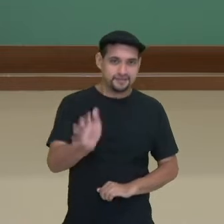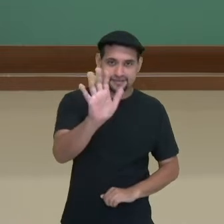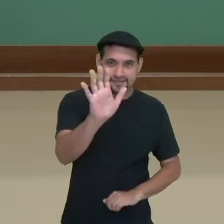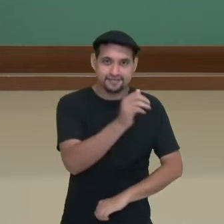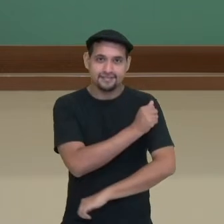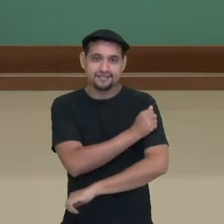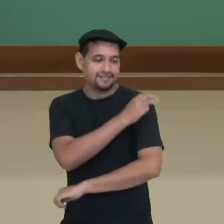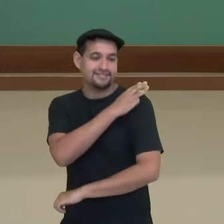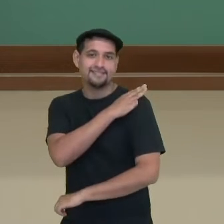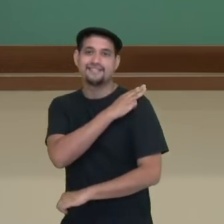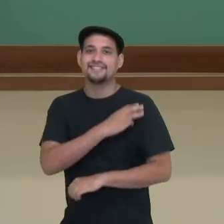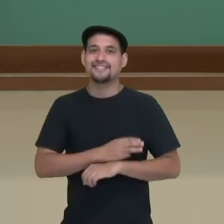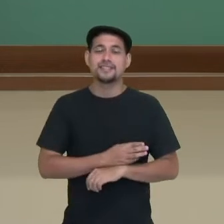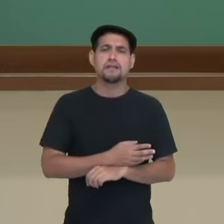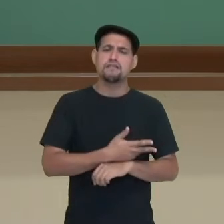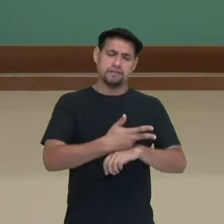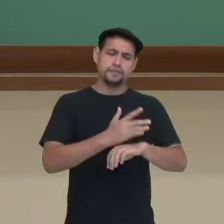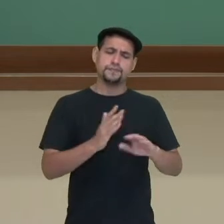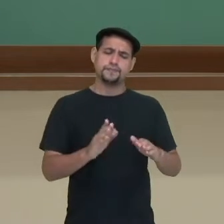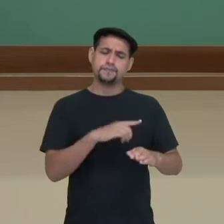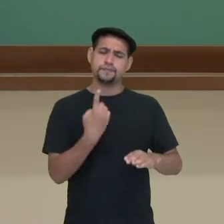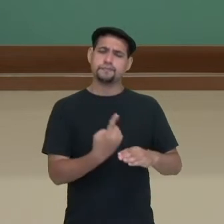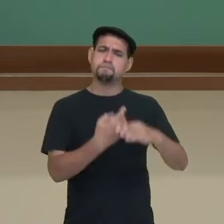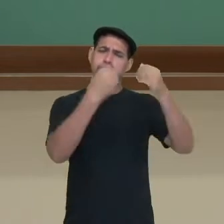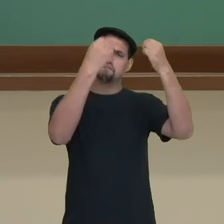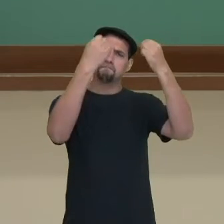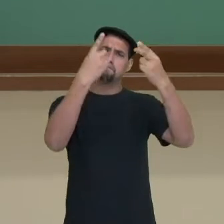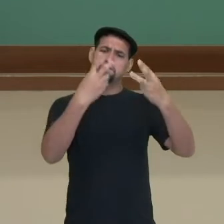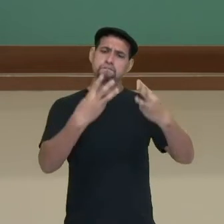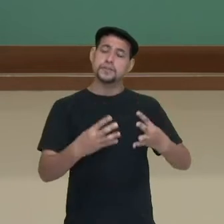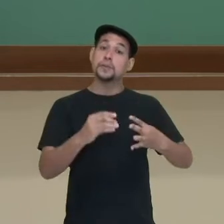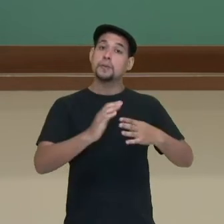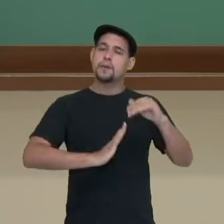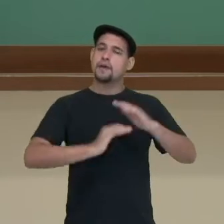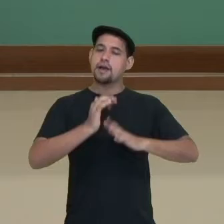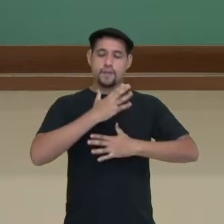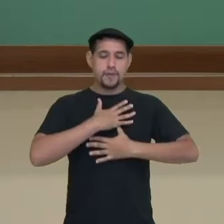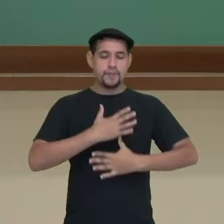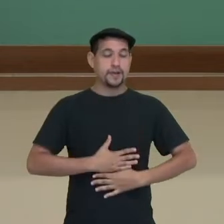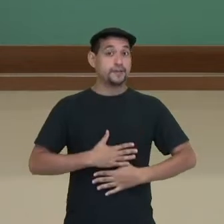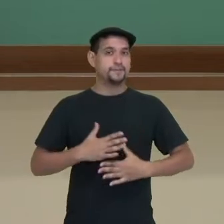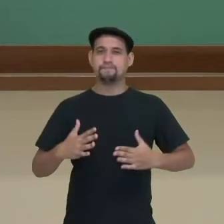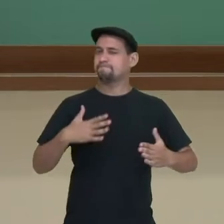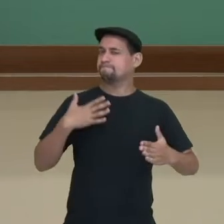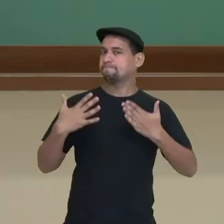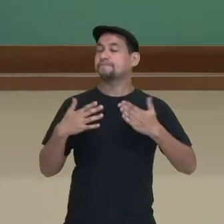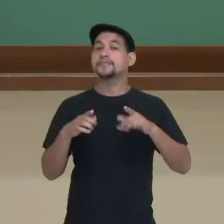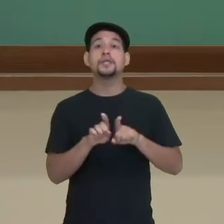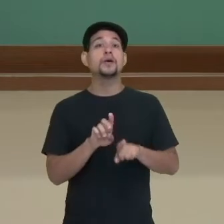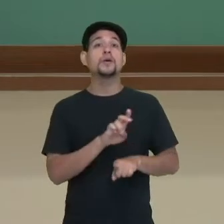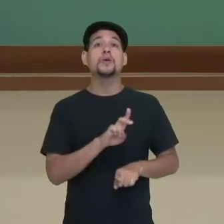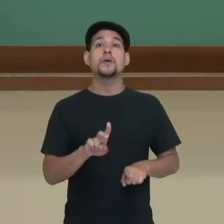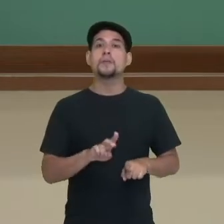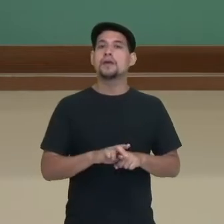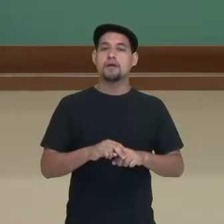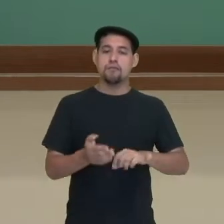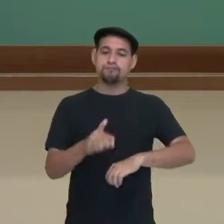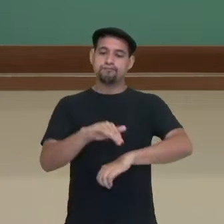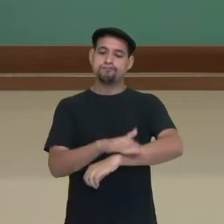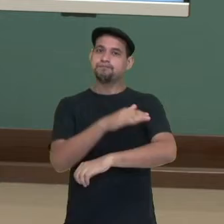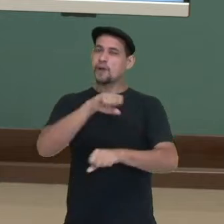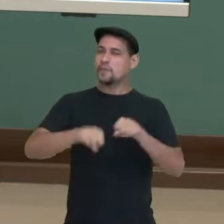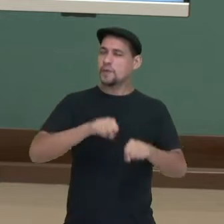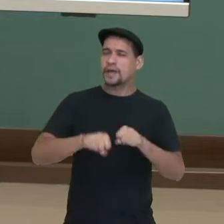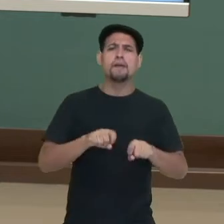Olá, estudantes da terceira série! Nesse vídeo, nós vamos falar sobre práticas corporais de aventura mountain bike. Então,